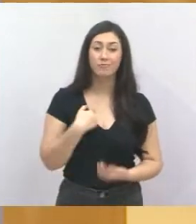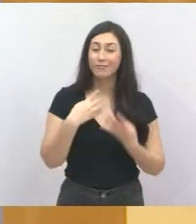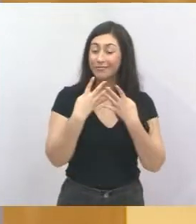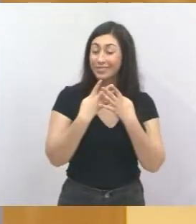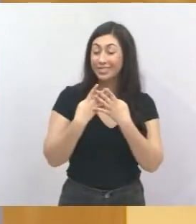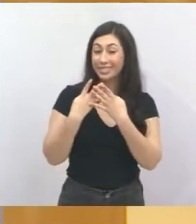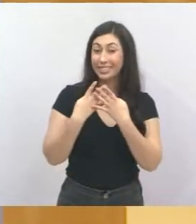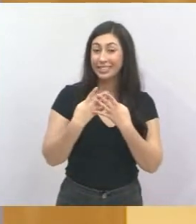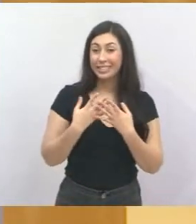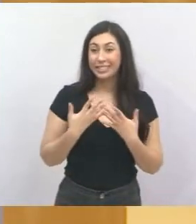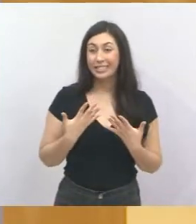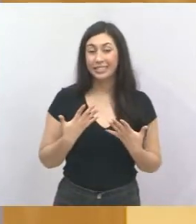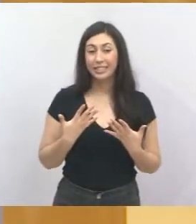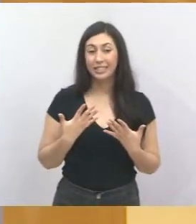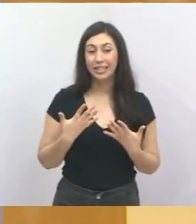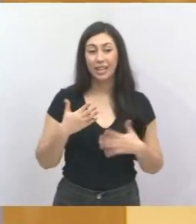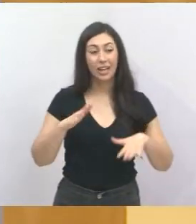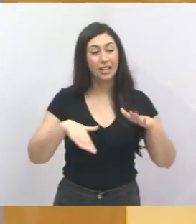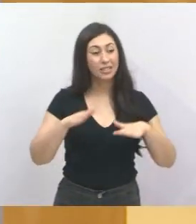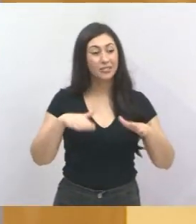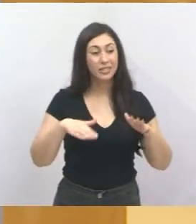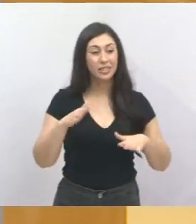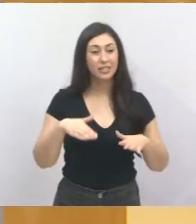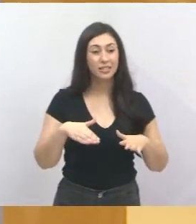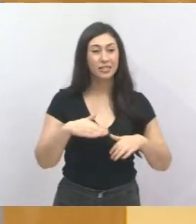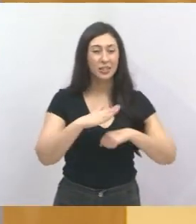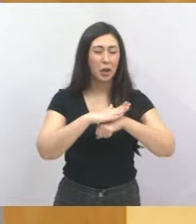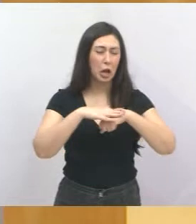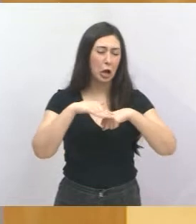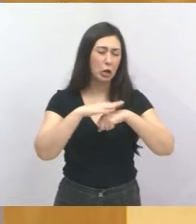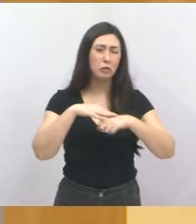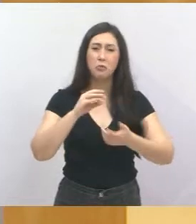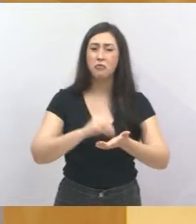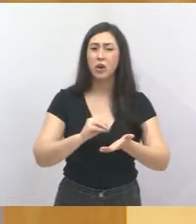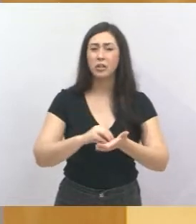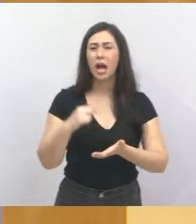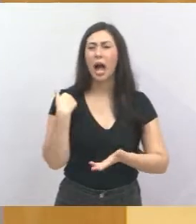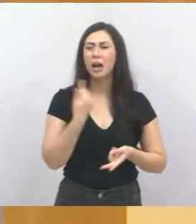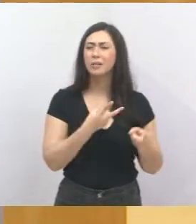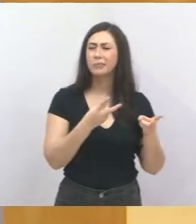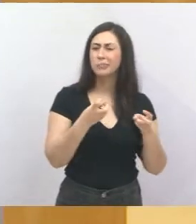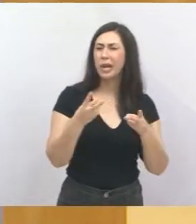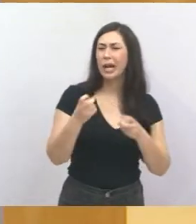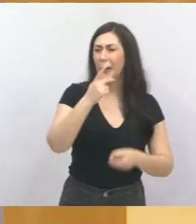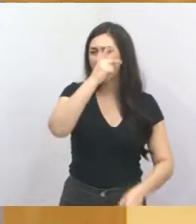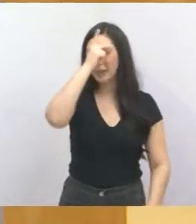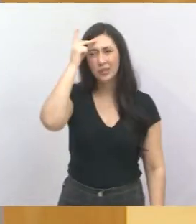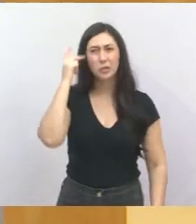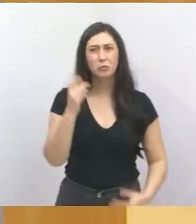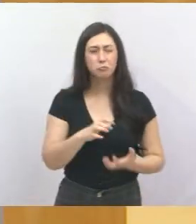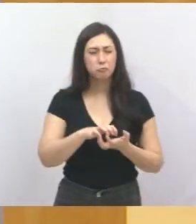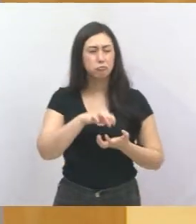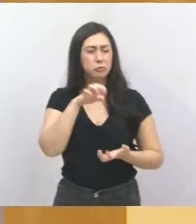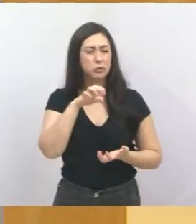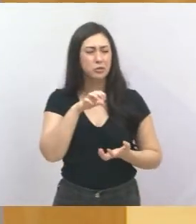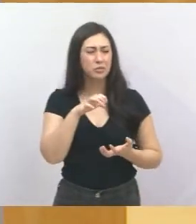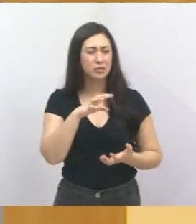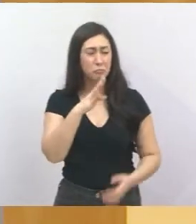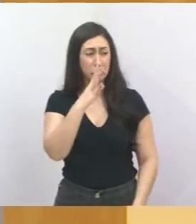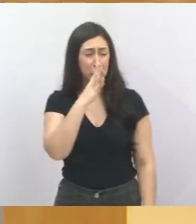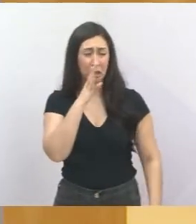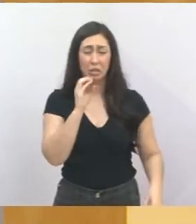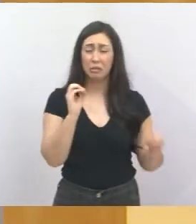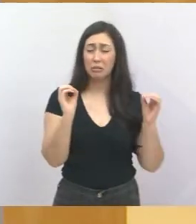que às vezes está em desuso esse carinho, né? Geralmente a gente olha para as pessoas mais velhas e não